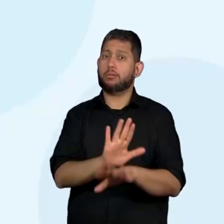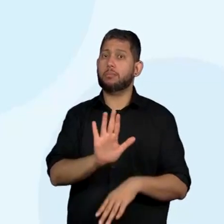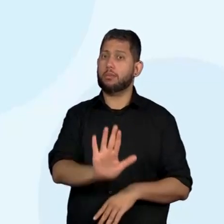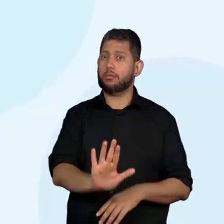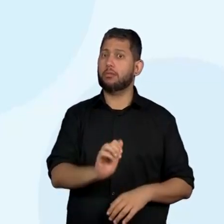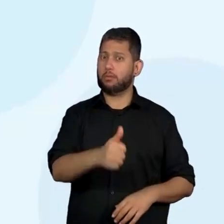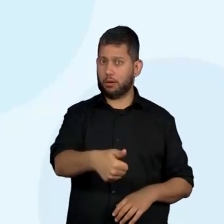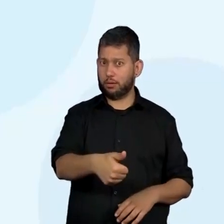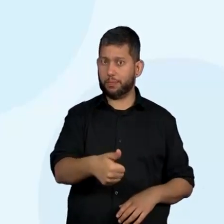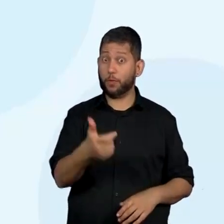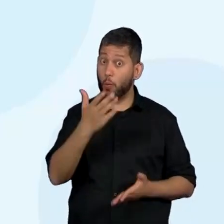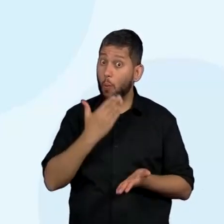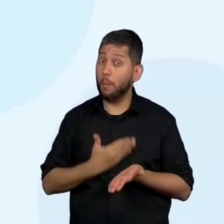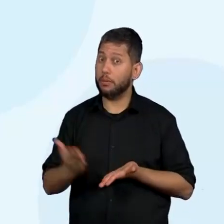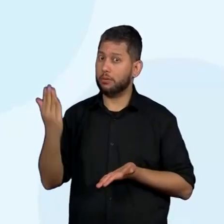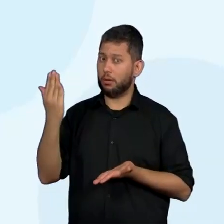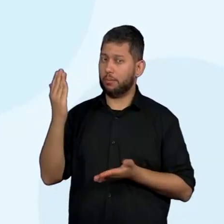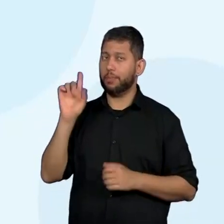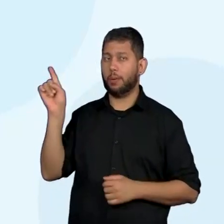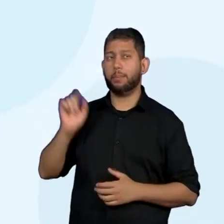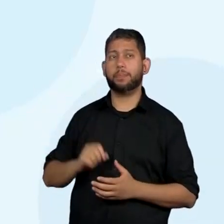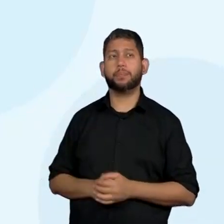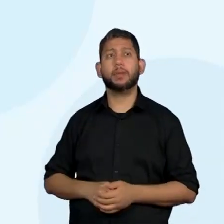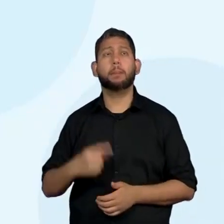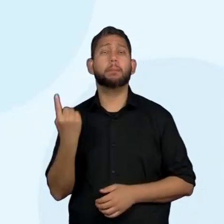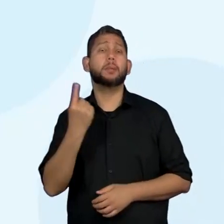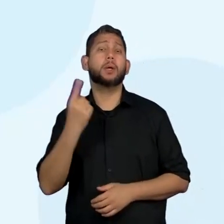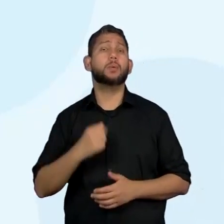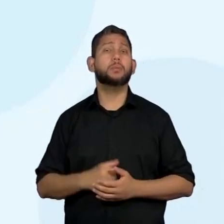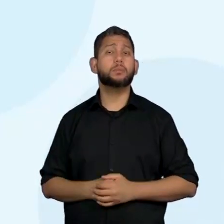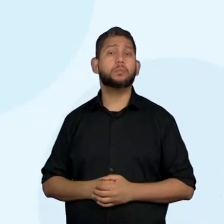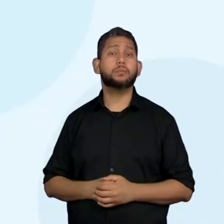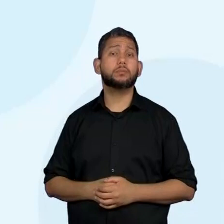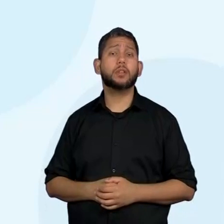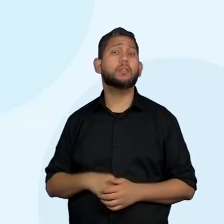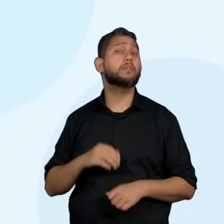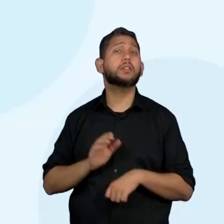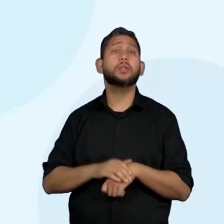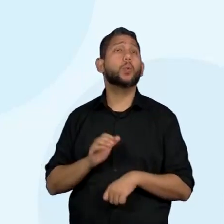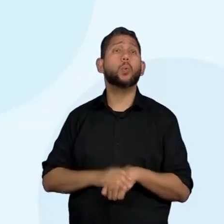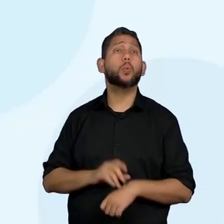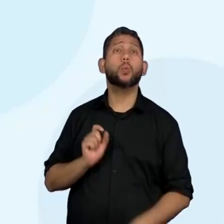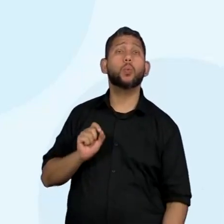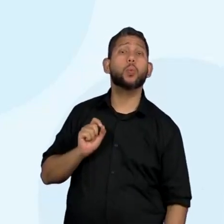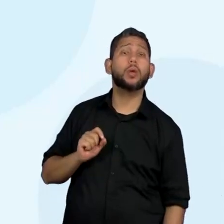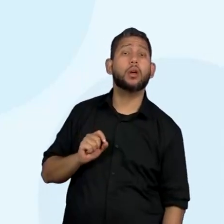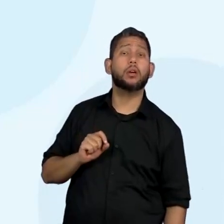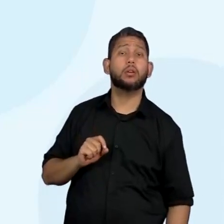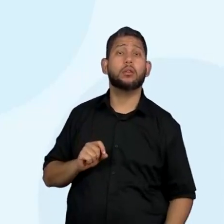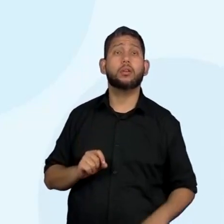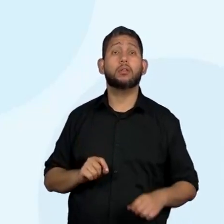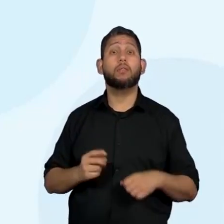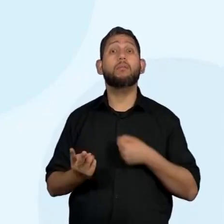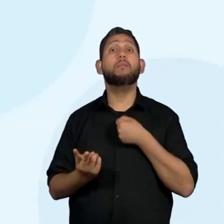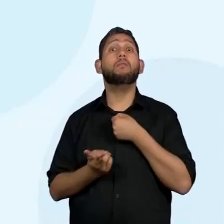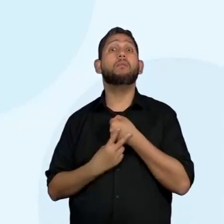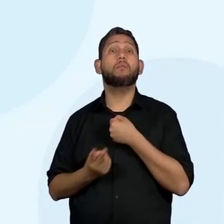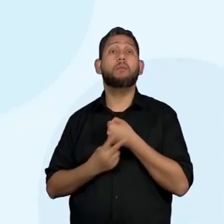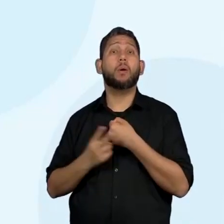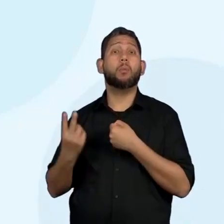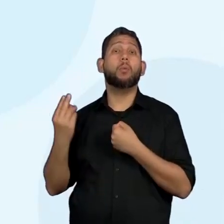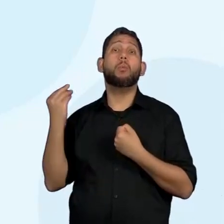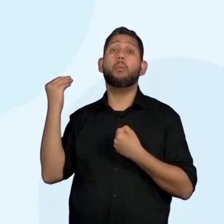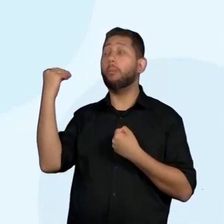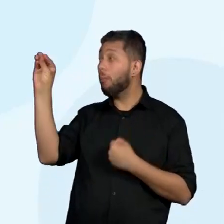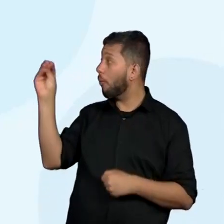Então olha só primeiro passo eu preciso utilizar aqui um verbo em cada parte